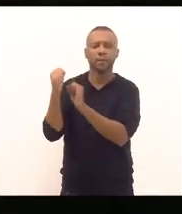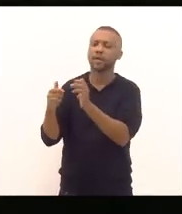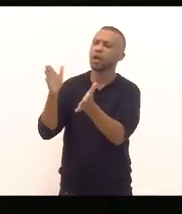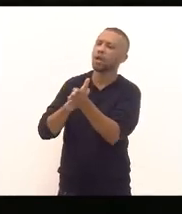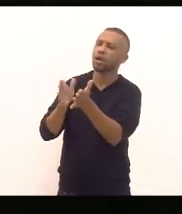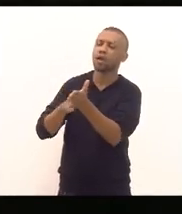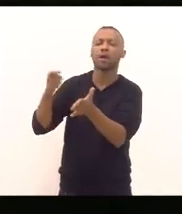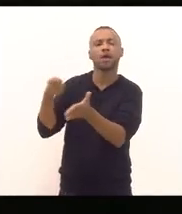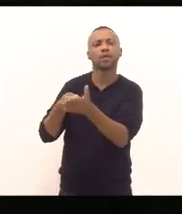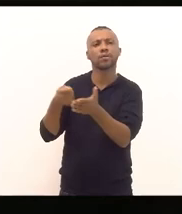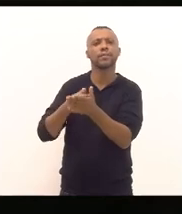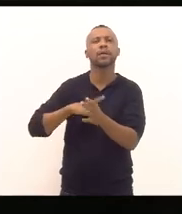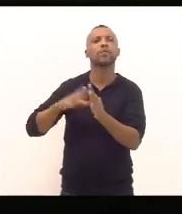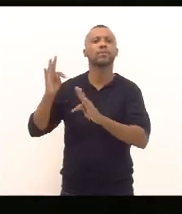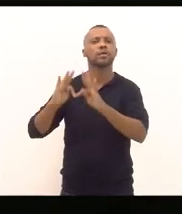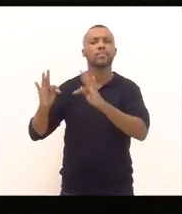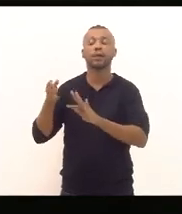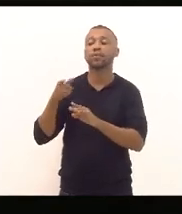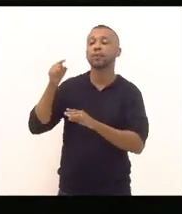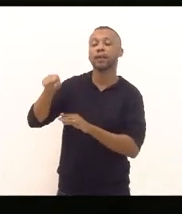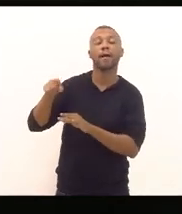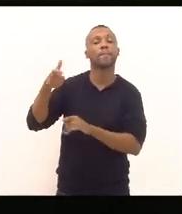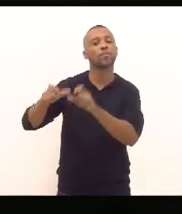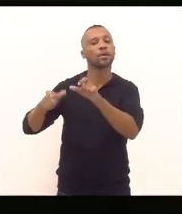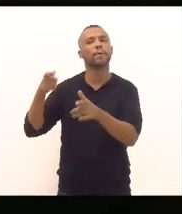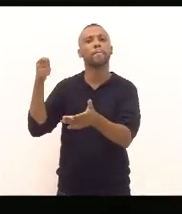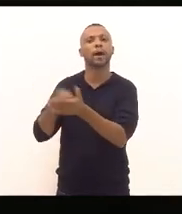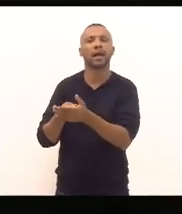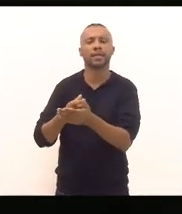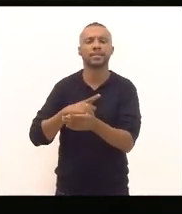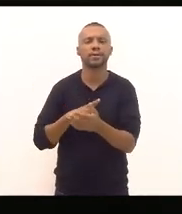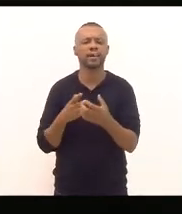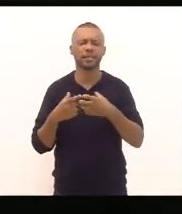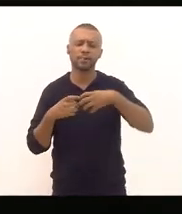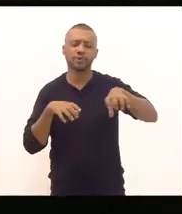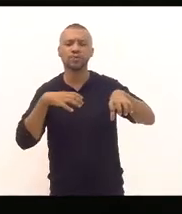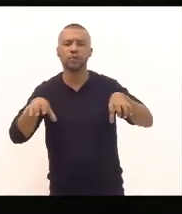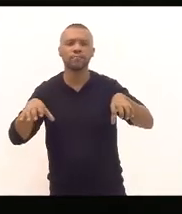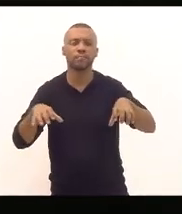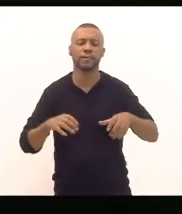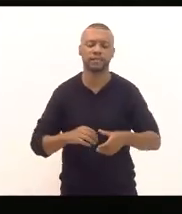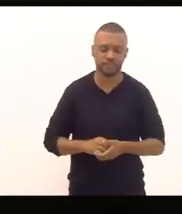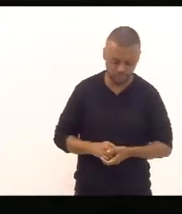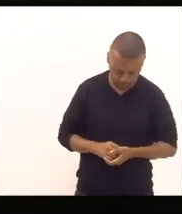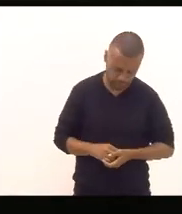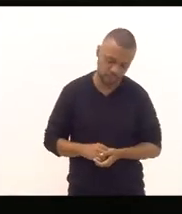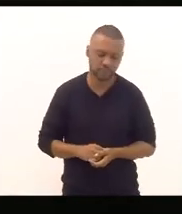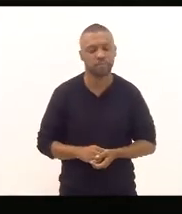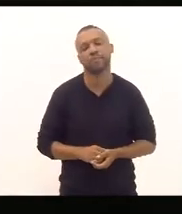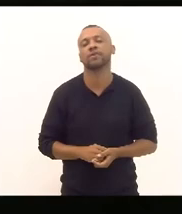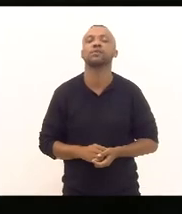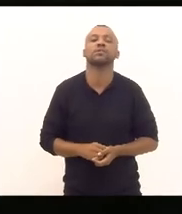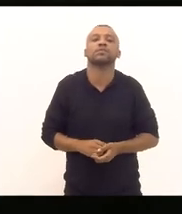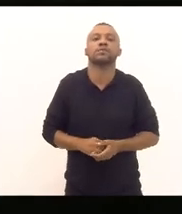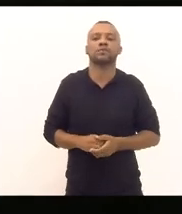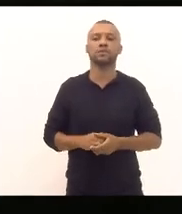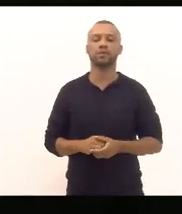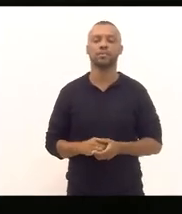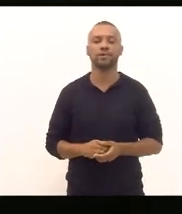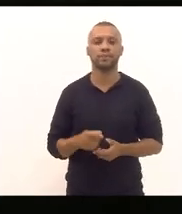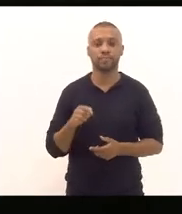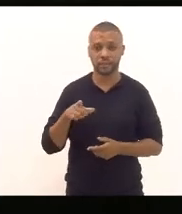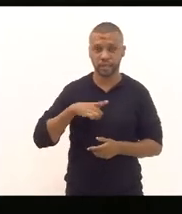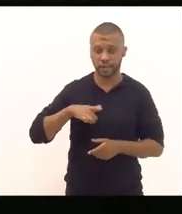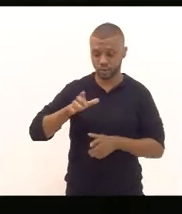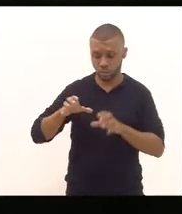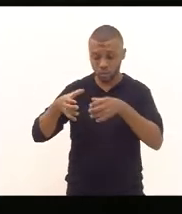que têm o mesmo tratamento aquele que paga água que os dois temos dois tipos de pessoas no na sala de Janeiro Estado como todo aqueles que